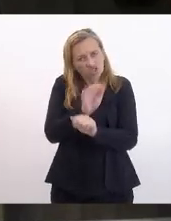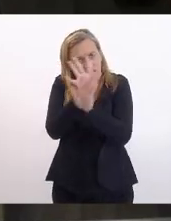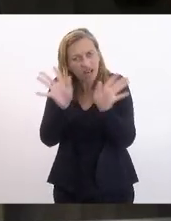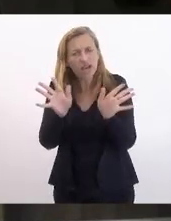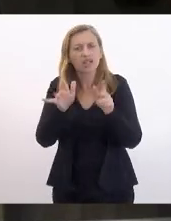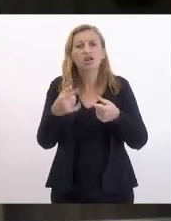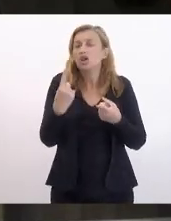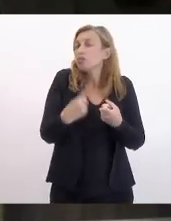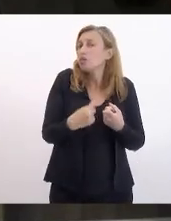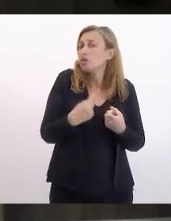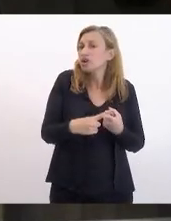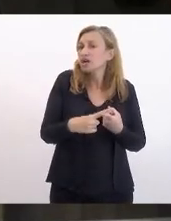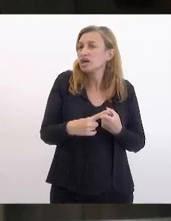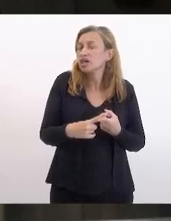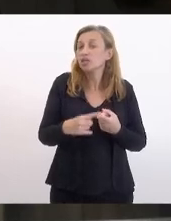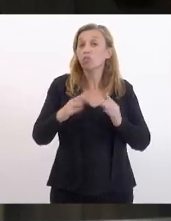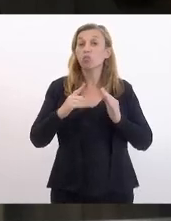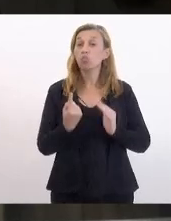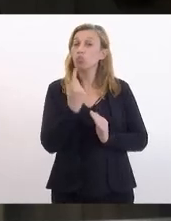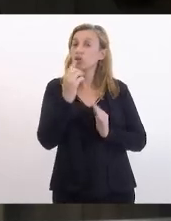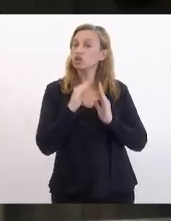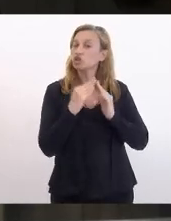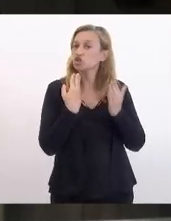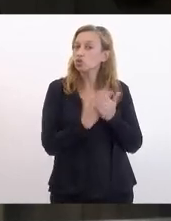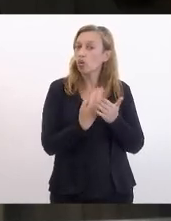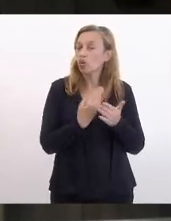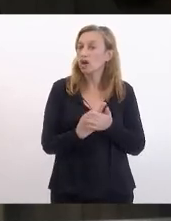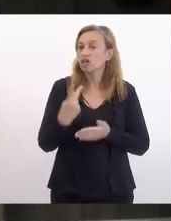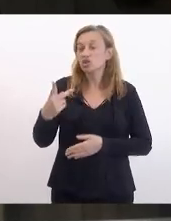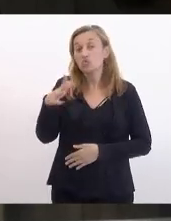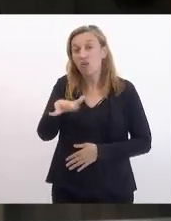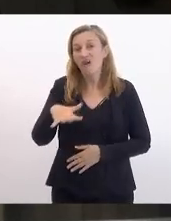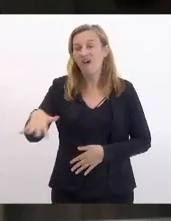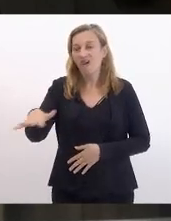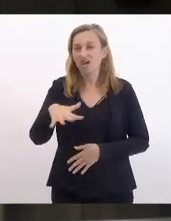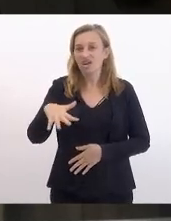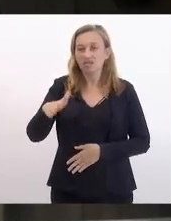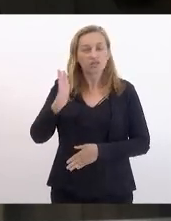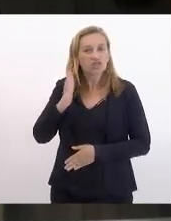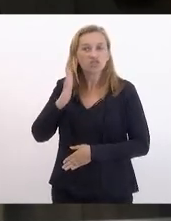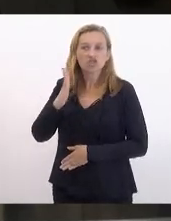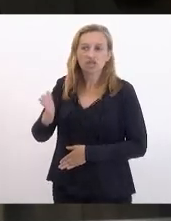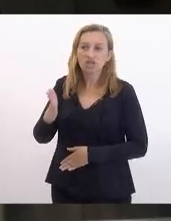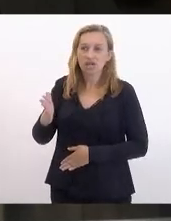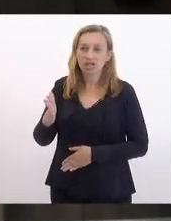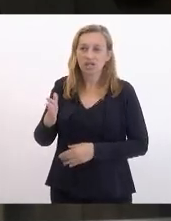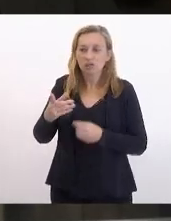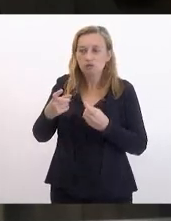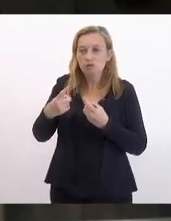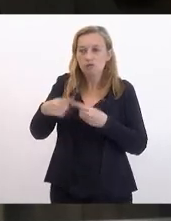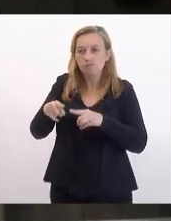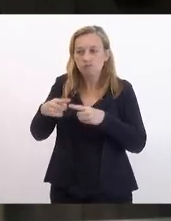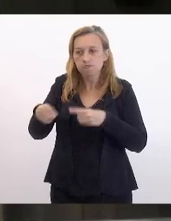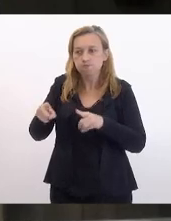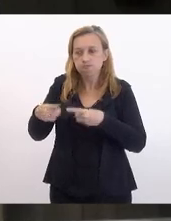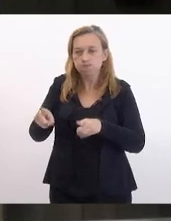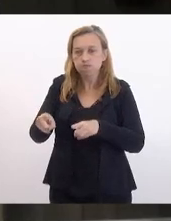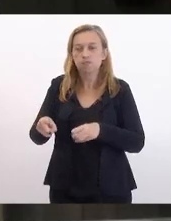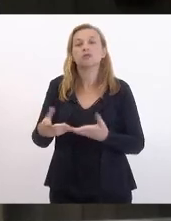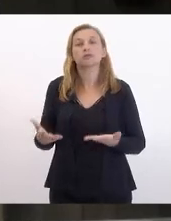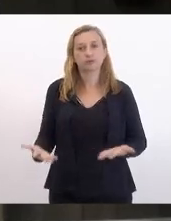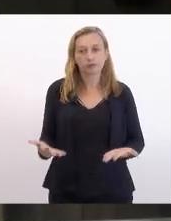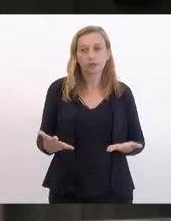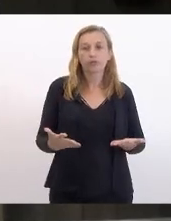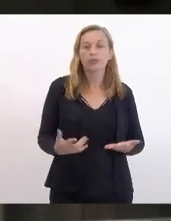que afinal de contas foi uma escola da sua rede que foi diretamente assediada atacada